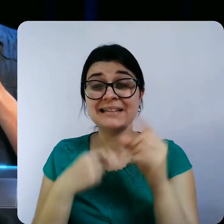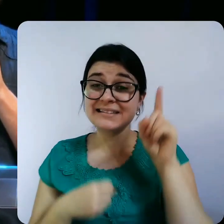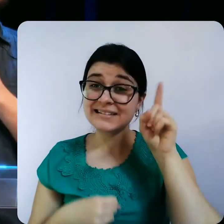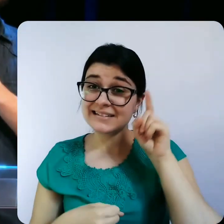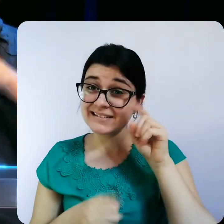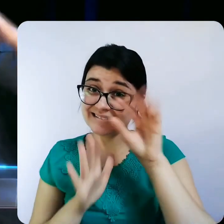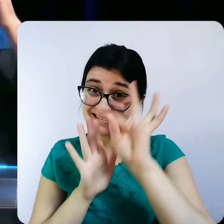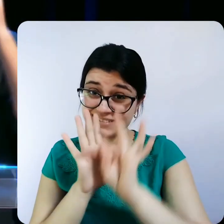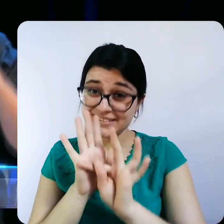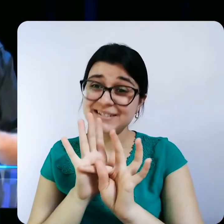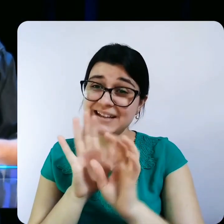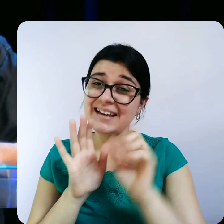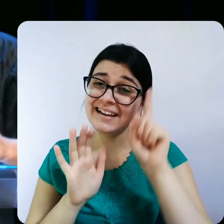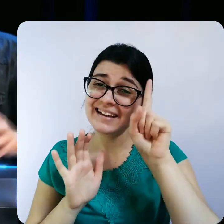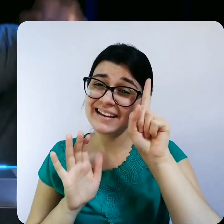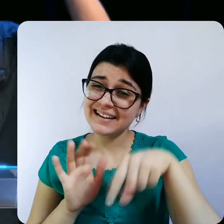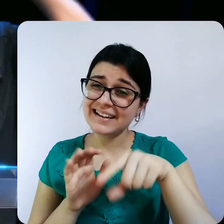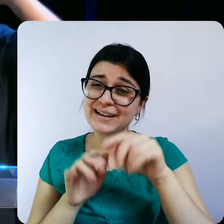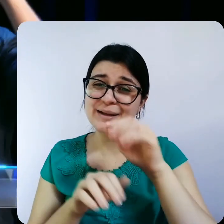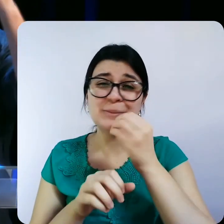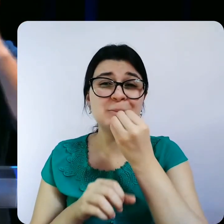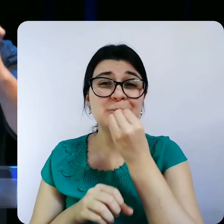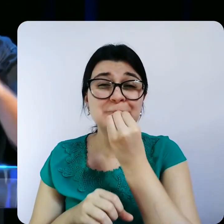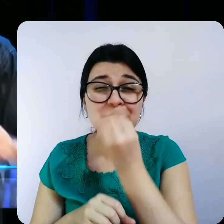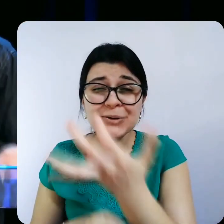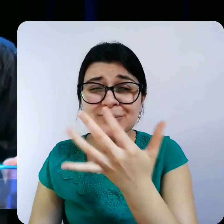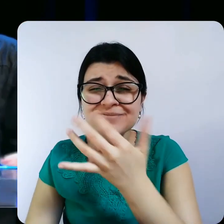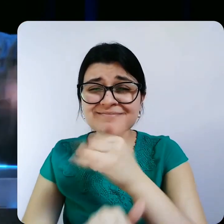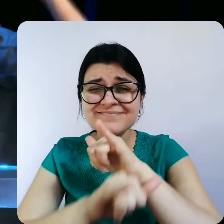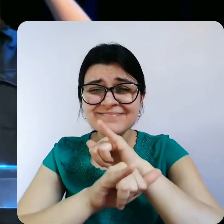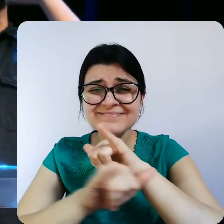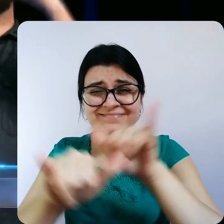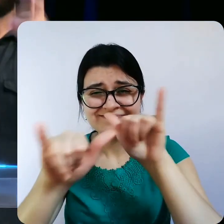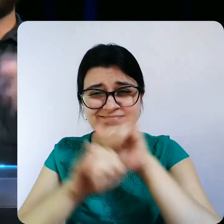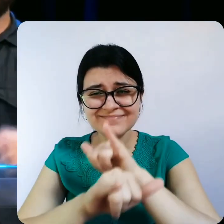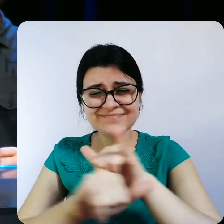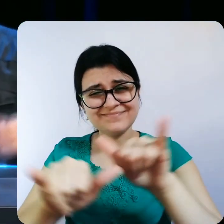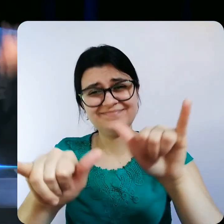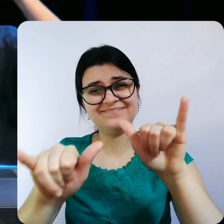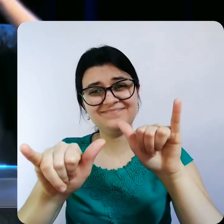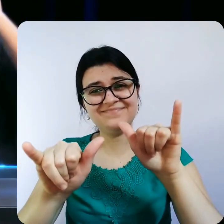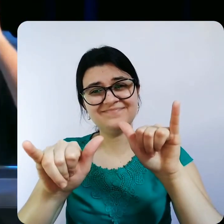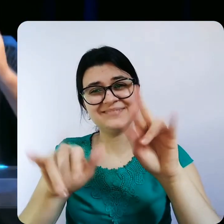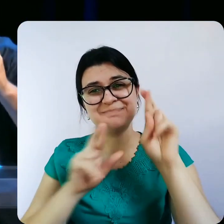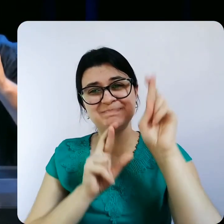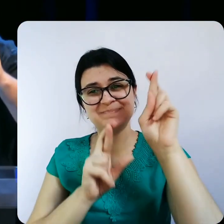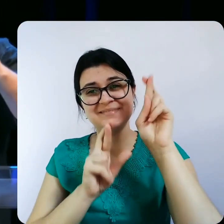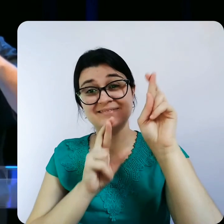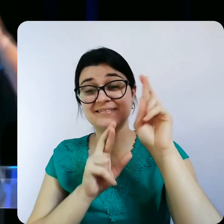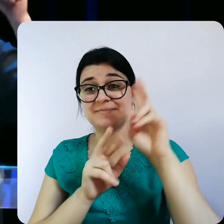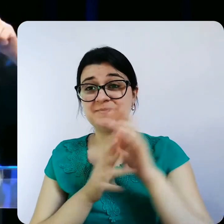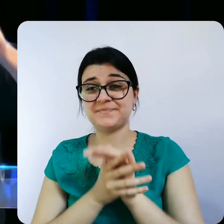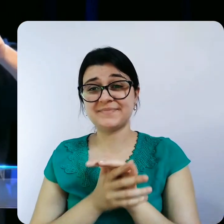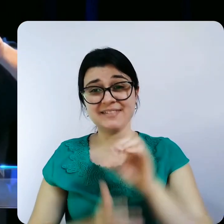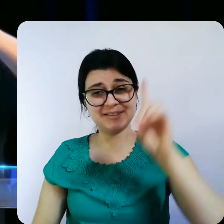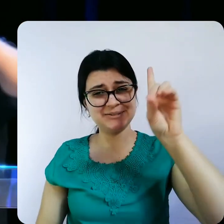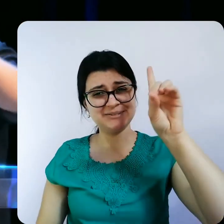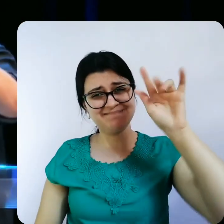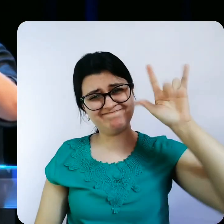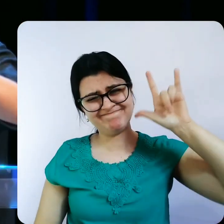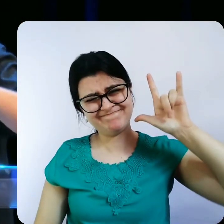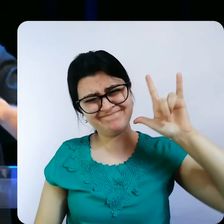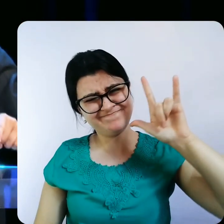do Evangelho, que nós éramos escravos, mas Deus te amou tanto que enviou